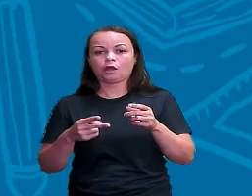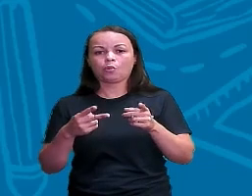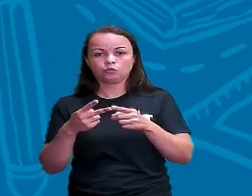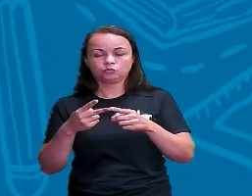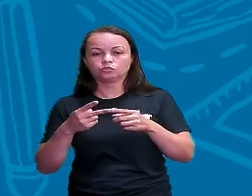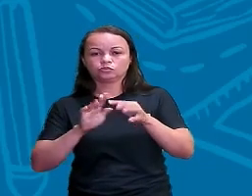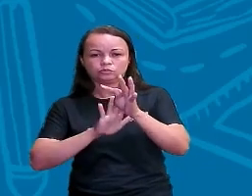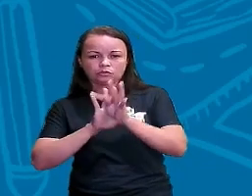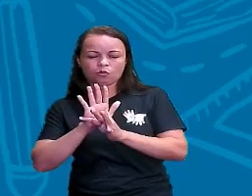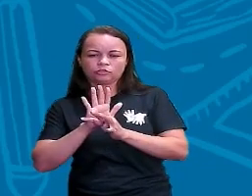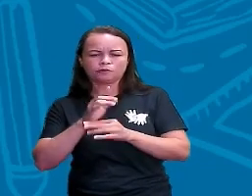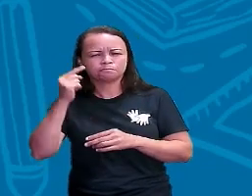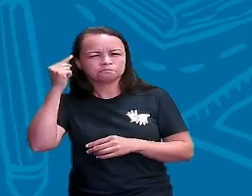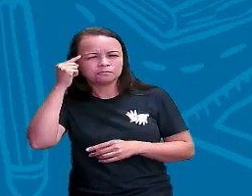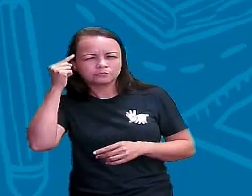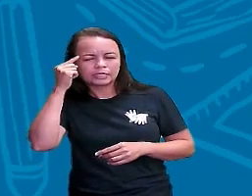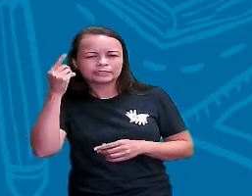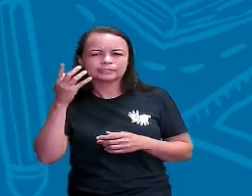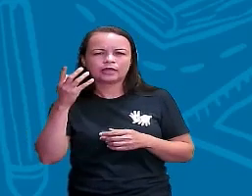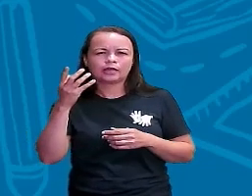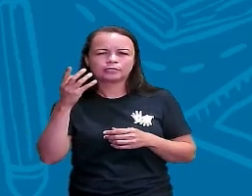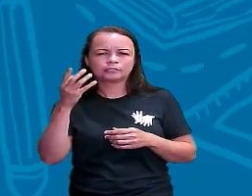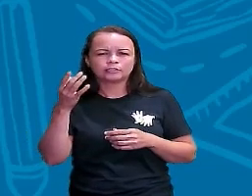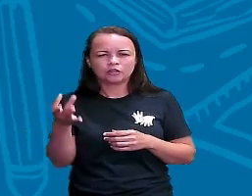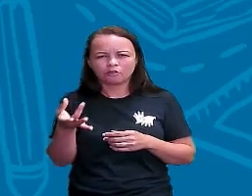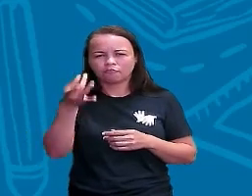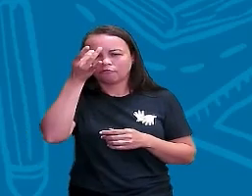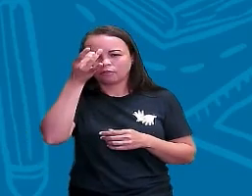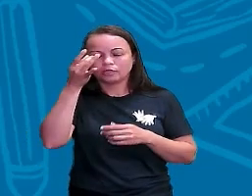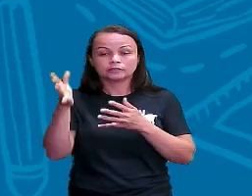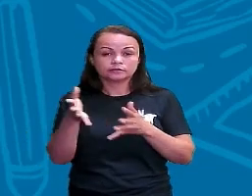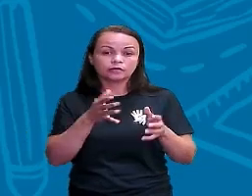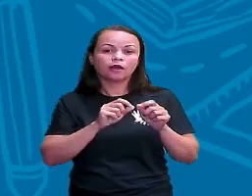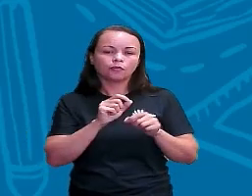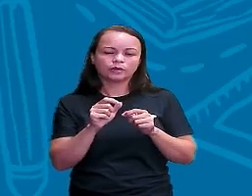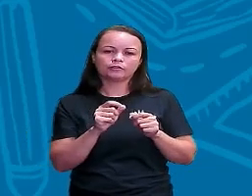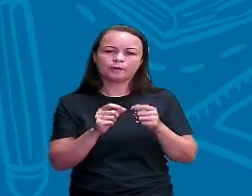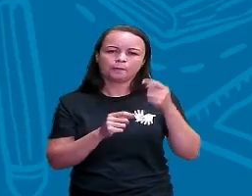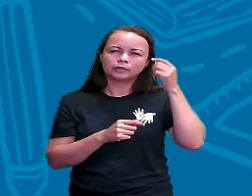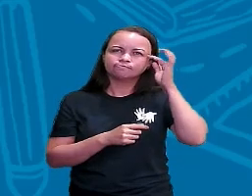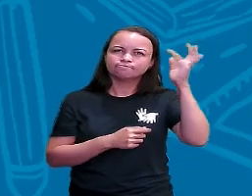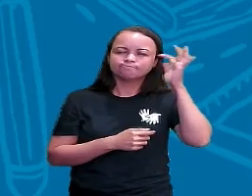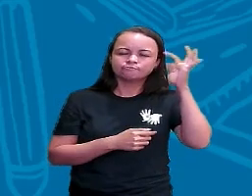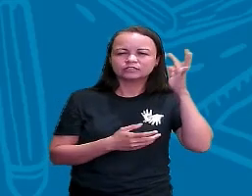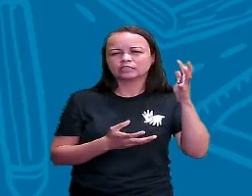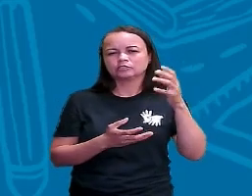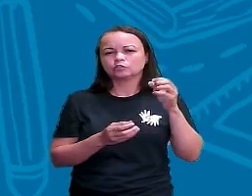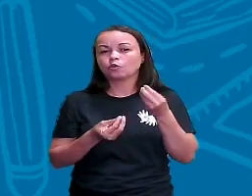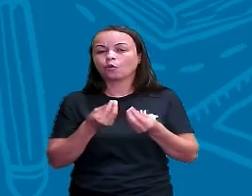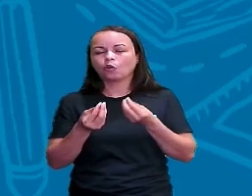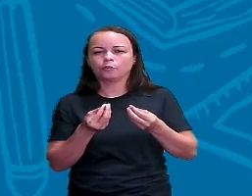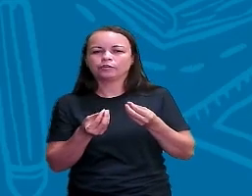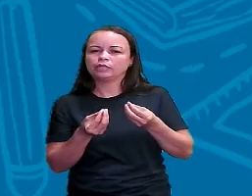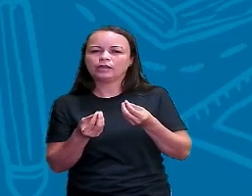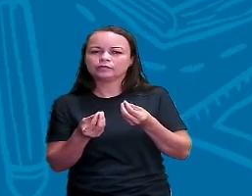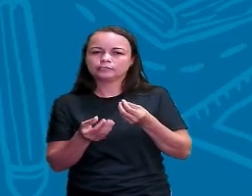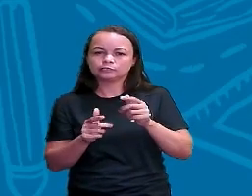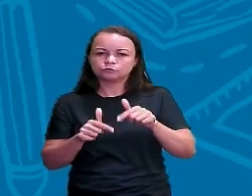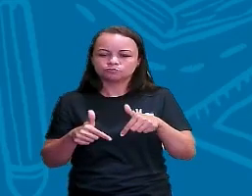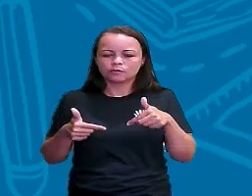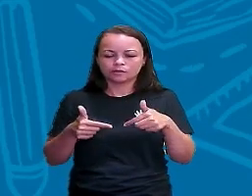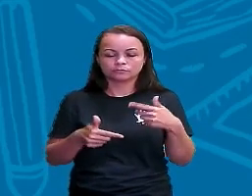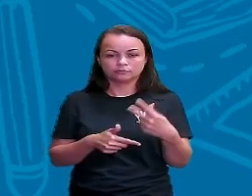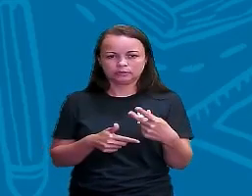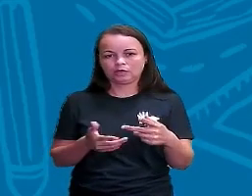gente pensar. É um texto de ficção e faz a gente pensar, refletir sobre essa situação. Então, o texto literário